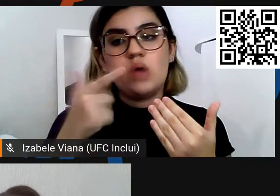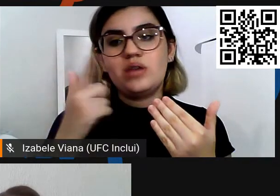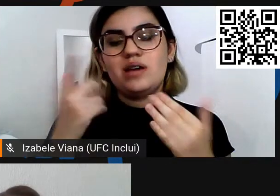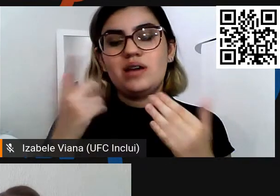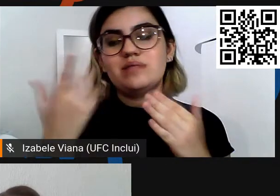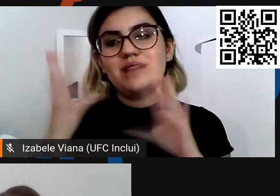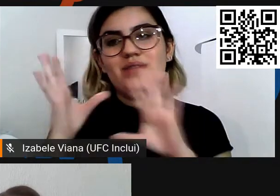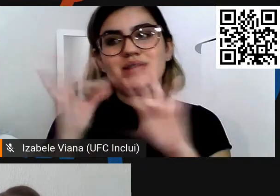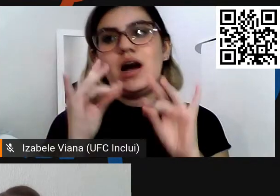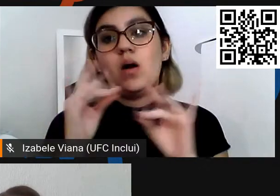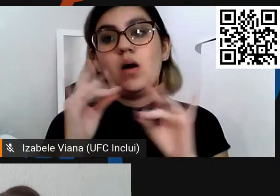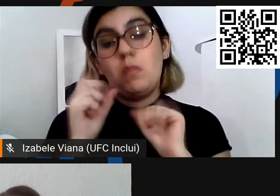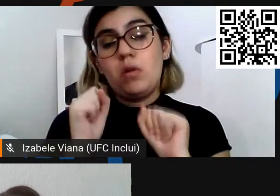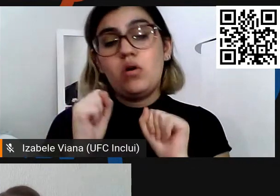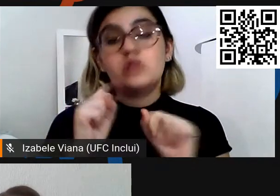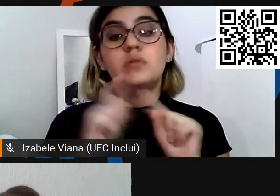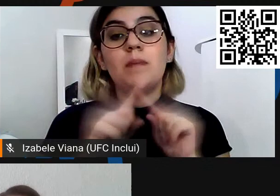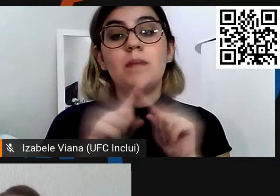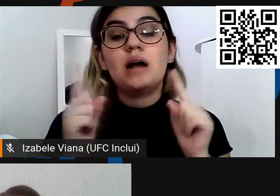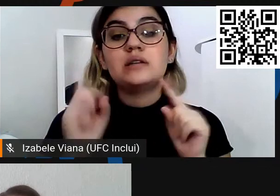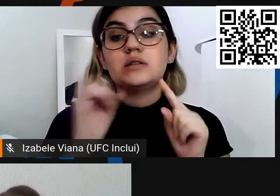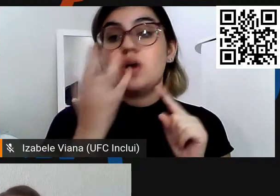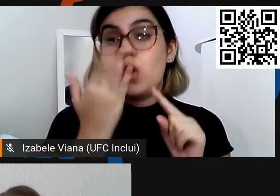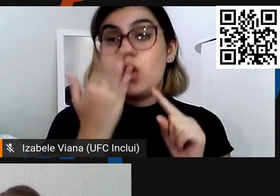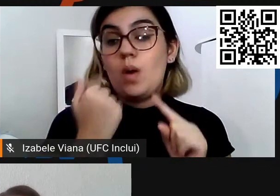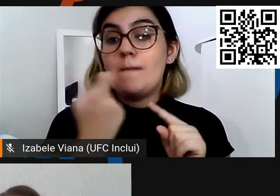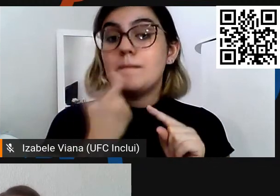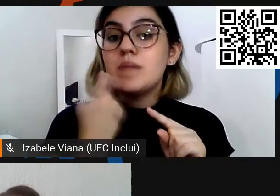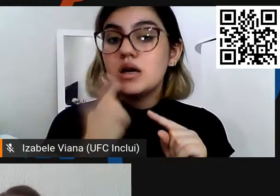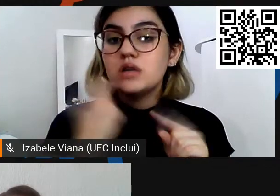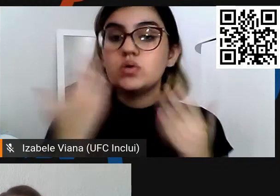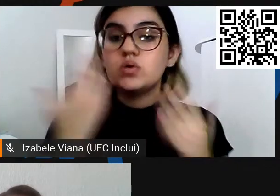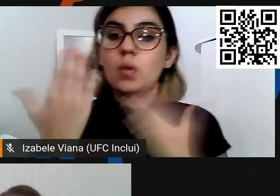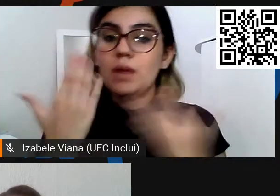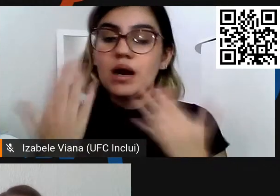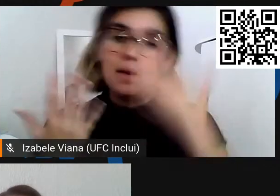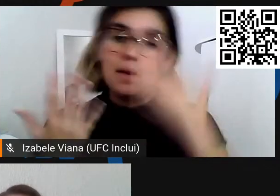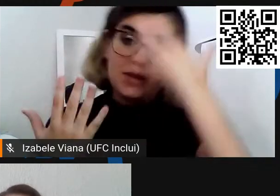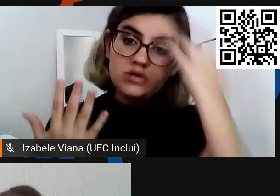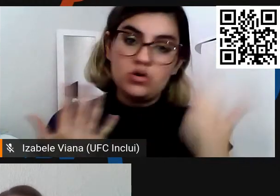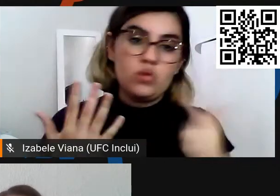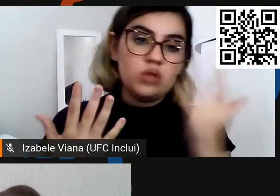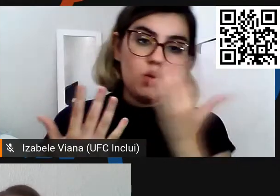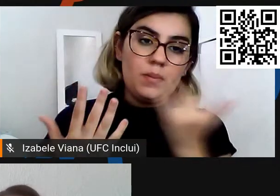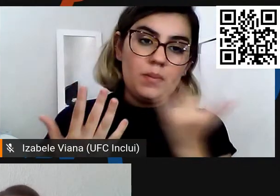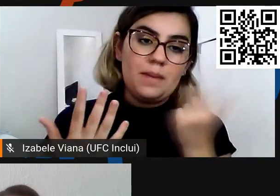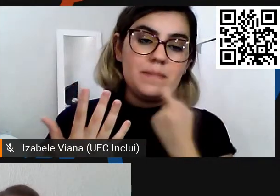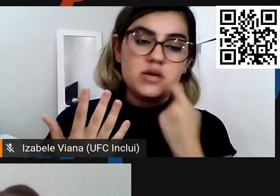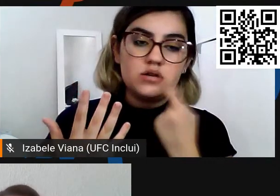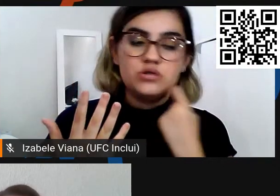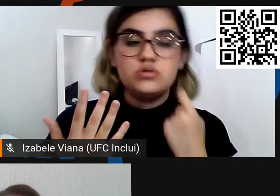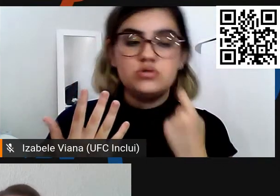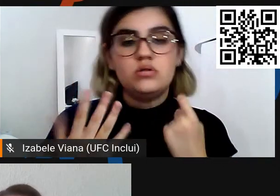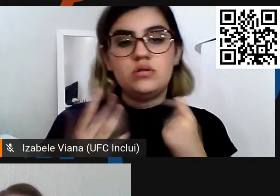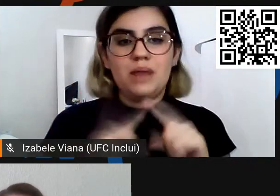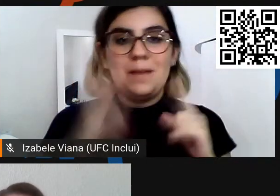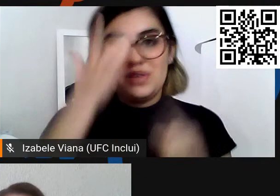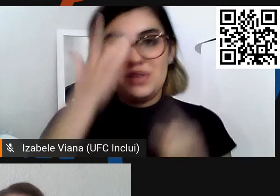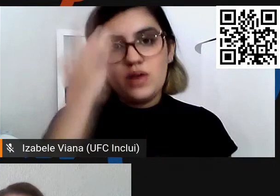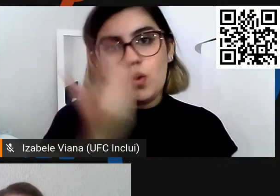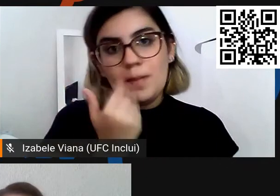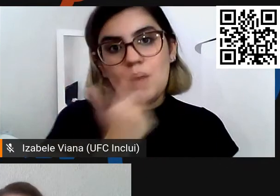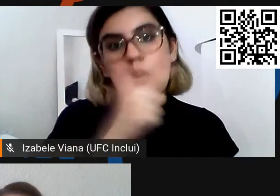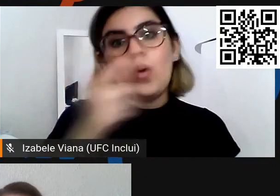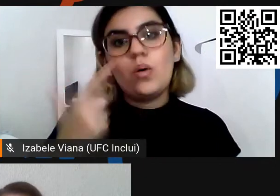Né? Então, dieta com peixe comparado com dieta sem peixe. Não vai deixar ninguém sem comer, né? Então, as pessoas vão estar ali se alimentando, só que